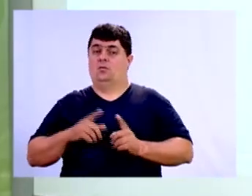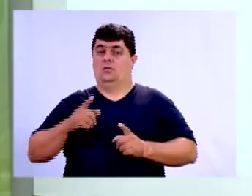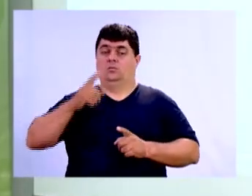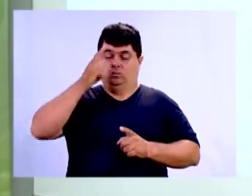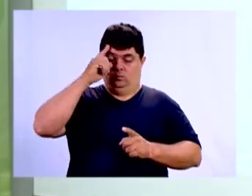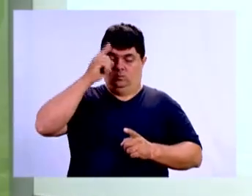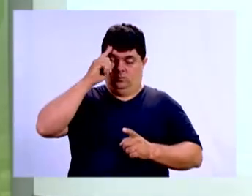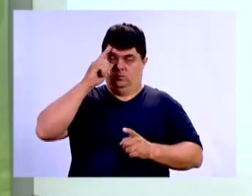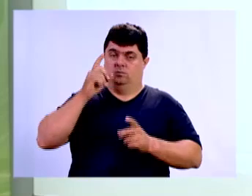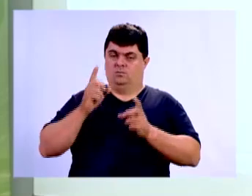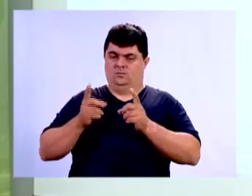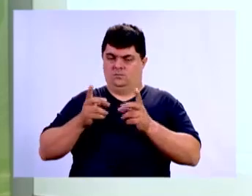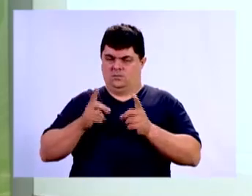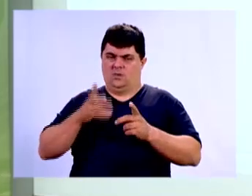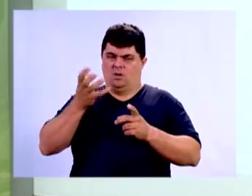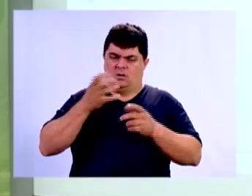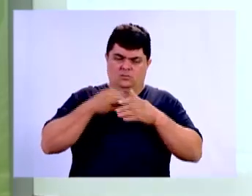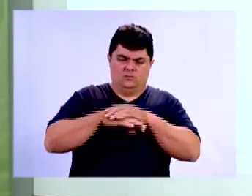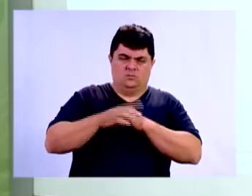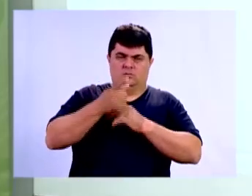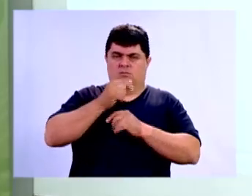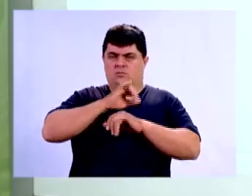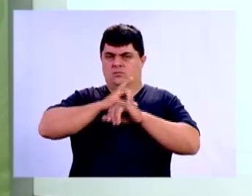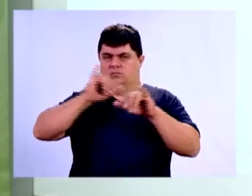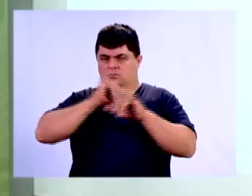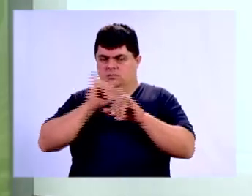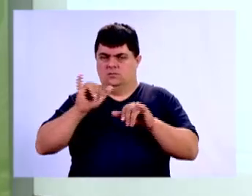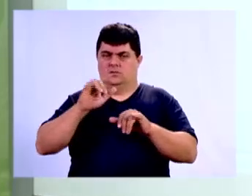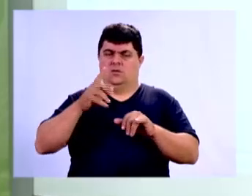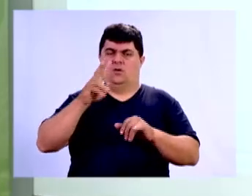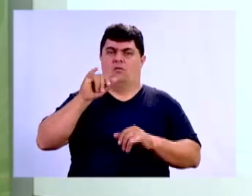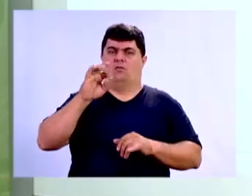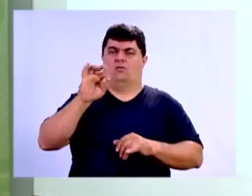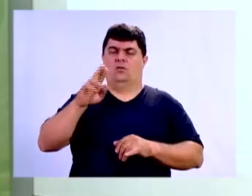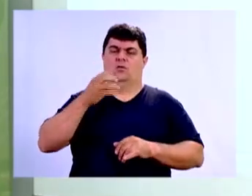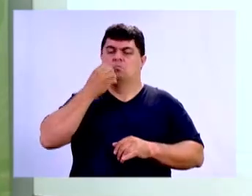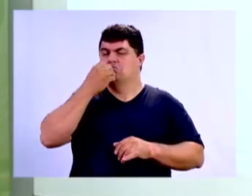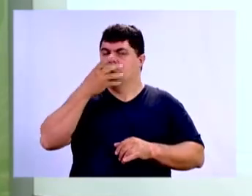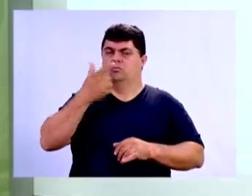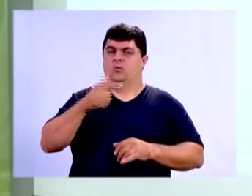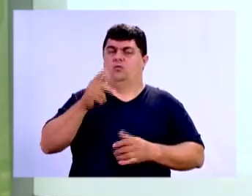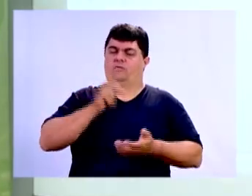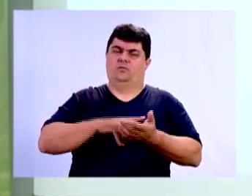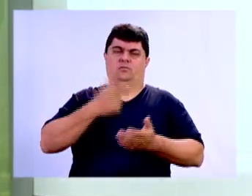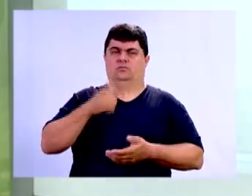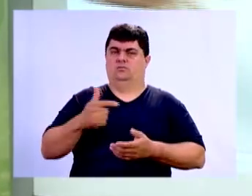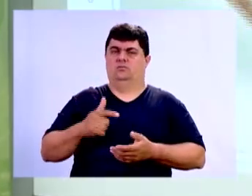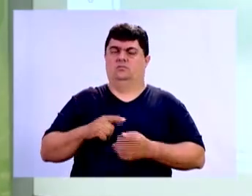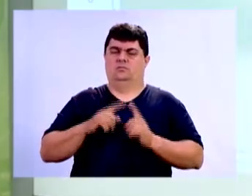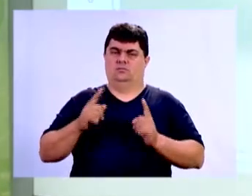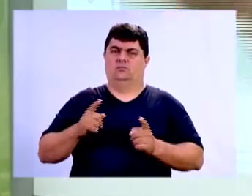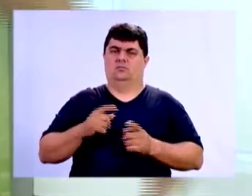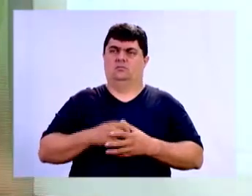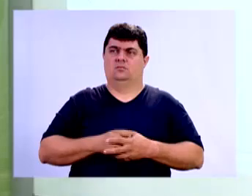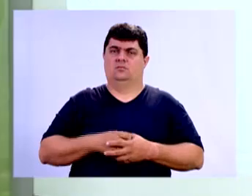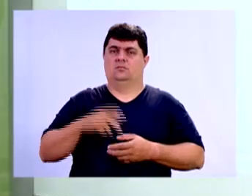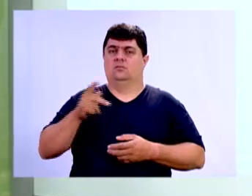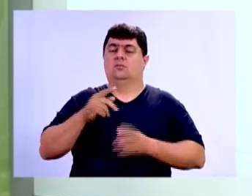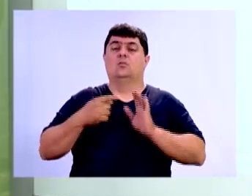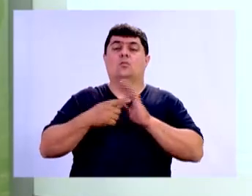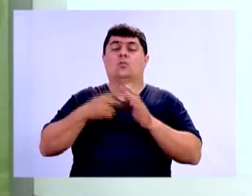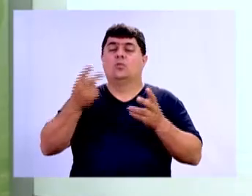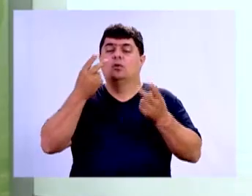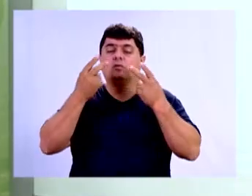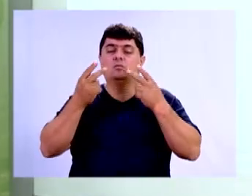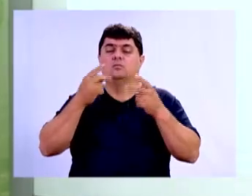comercialmente principalmente, se você quiser armazenar informações vetores, não seria ainda a melhor opção. Mas, professor, por que a gente está vendo